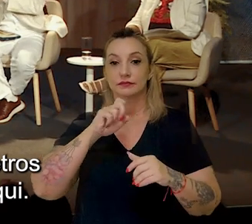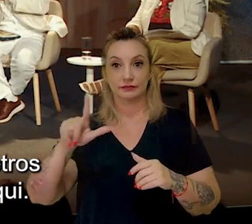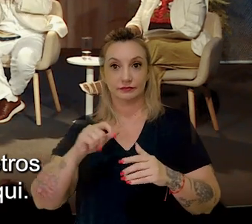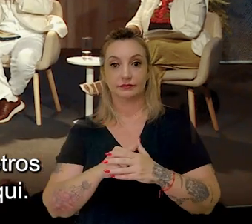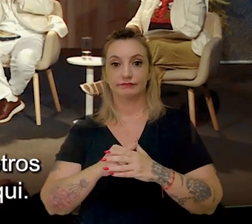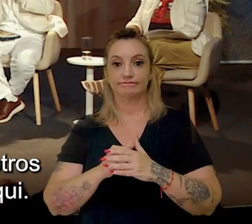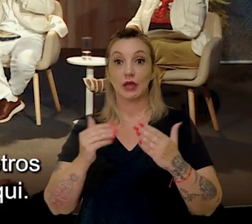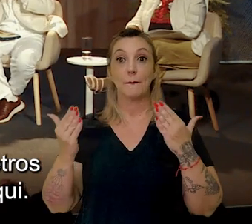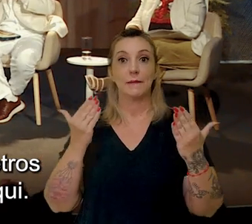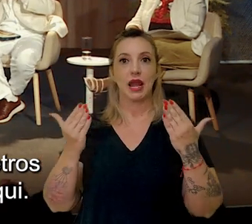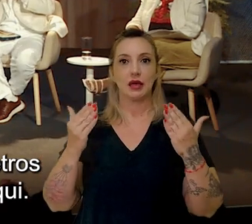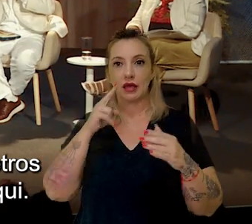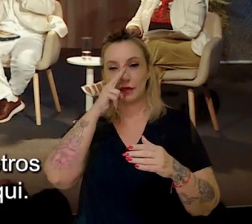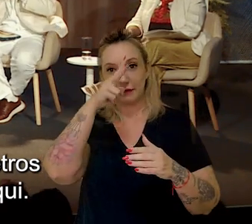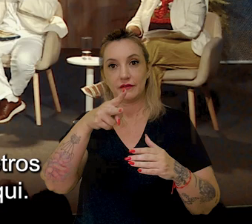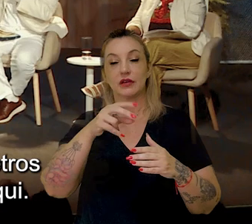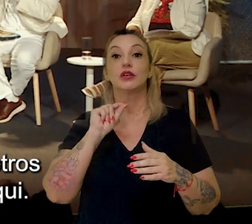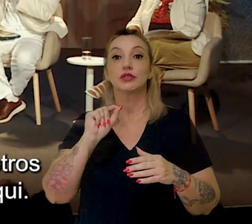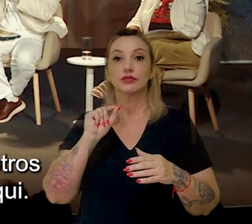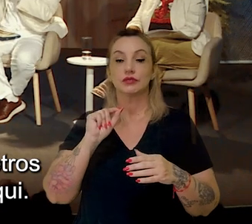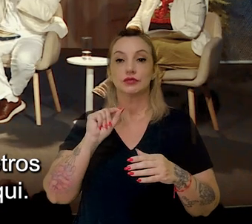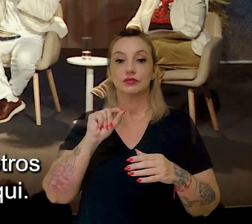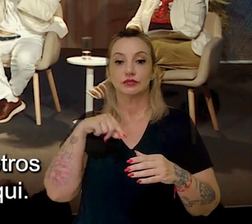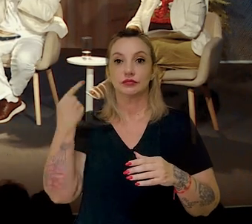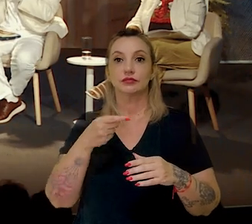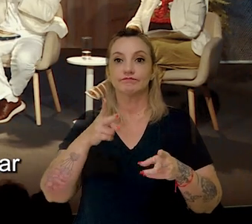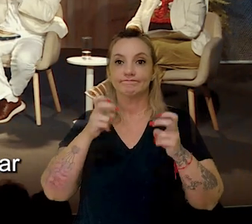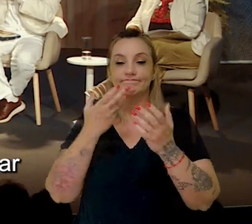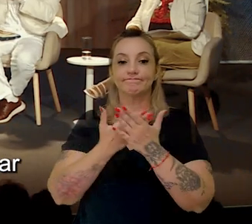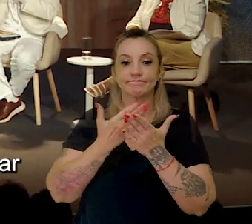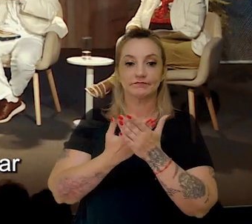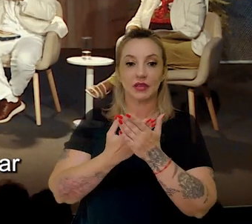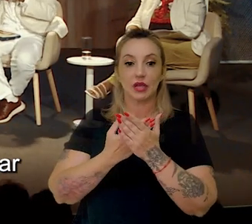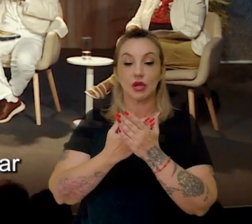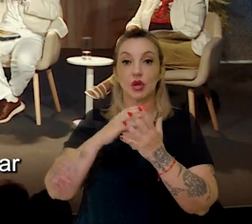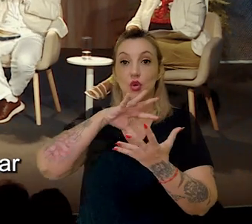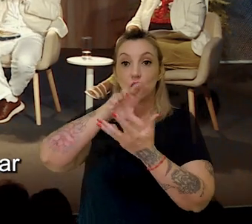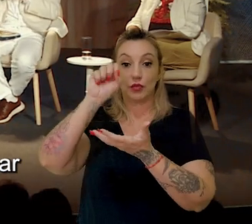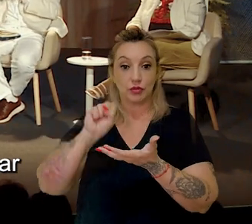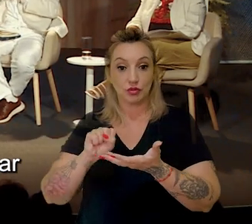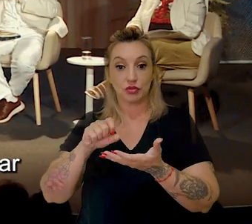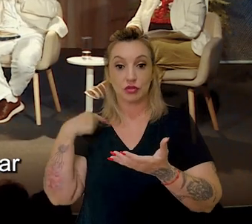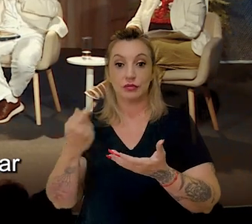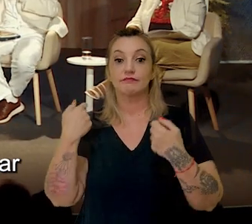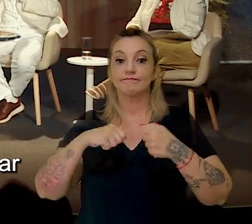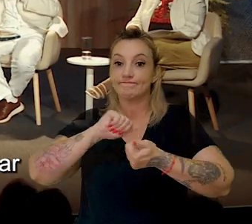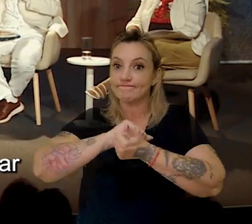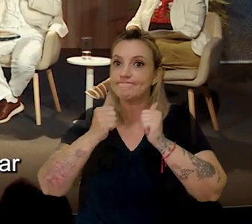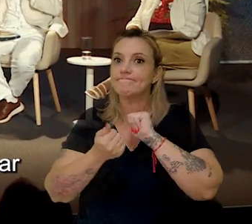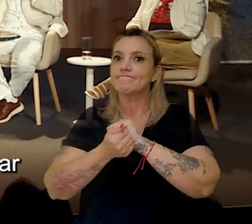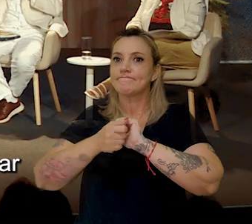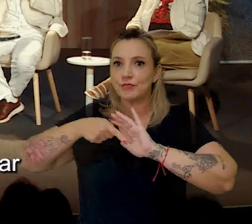um dos parâmetros aí muito forte daquilo que a gente já viu aqui né o su global é onde a gente vai precisar uma